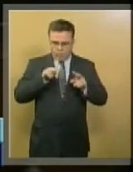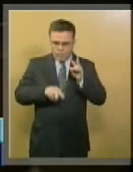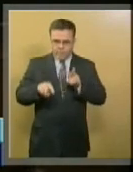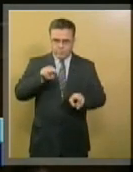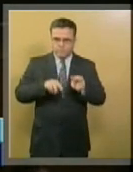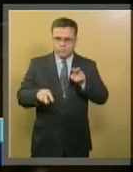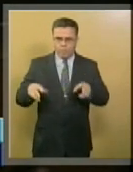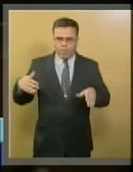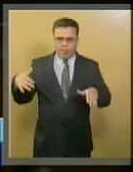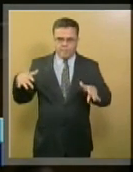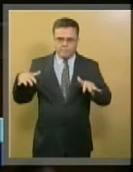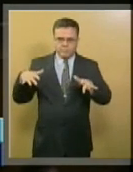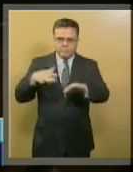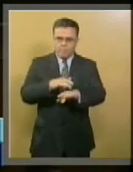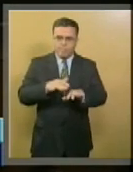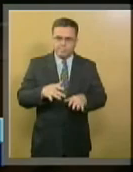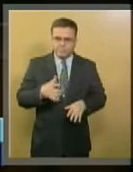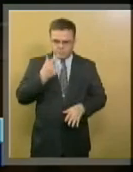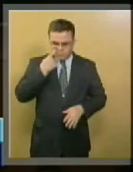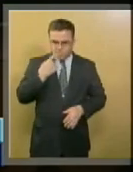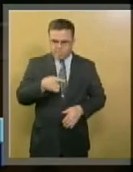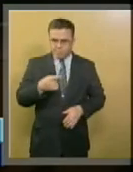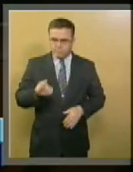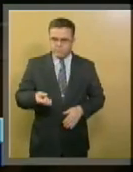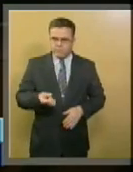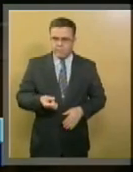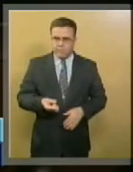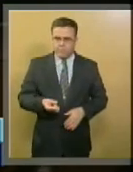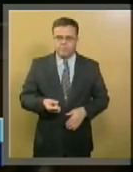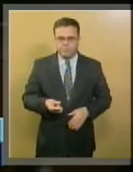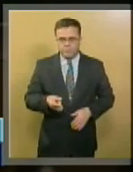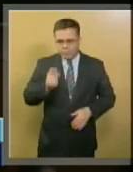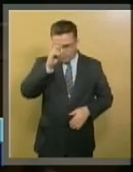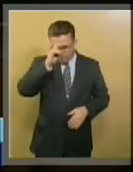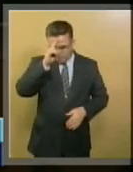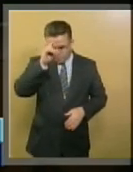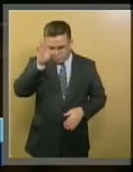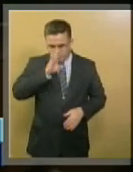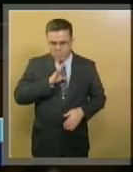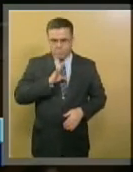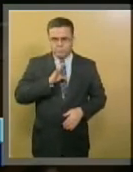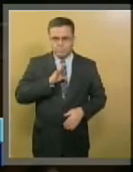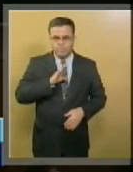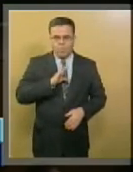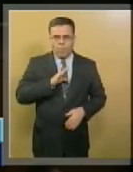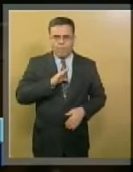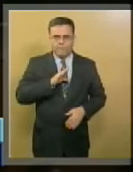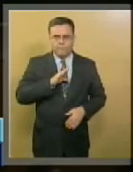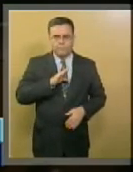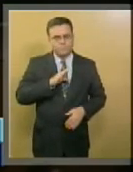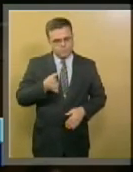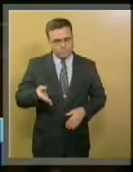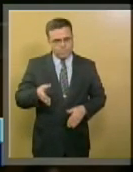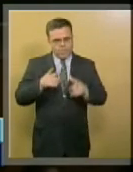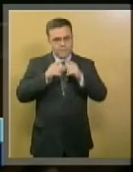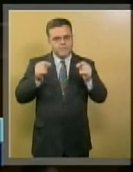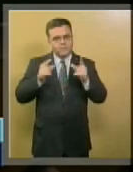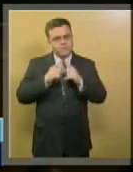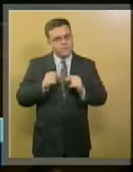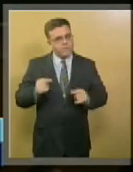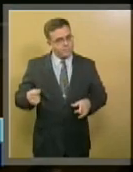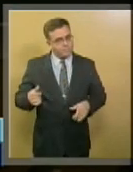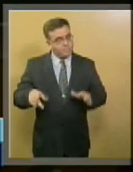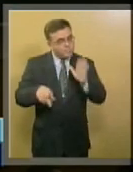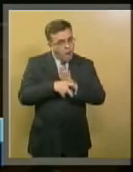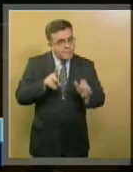animais nele. Bem, senhores, esse é o Hospital Público de Brasília, veterinário,